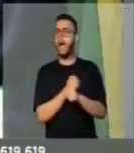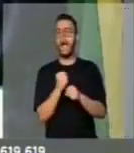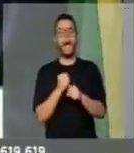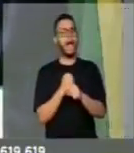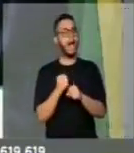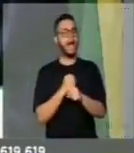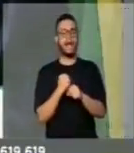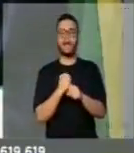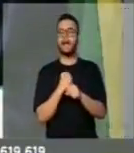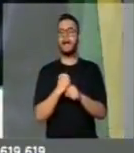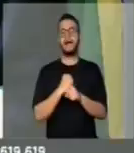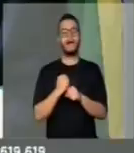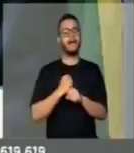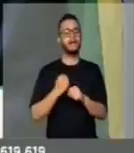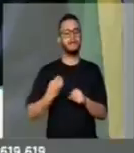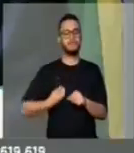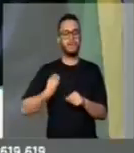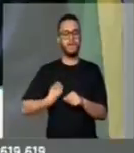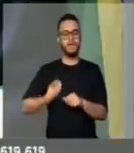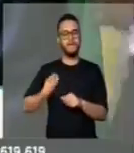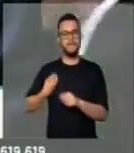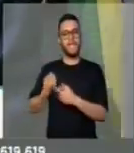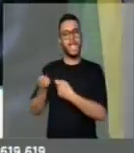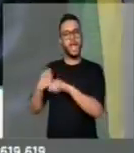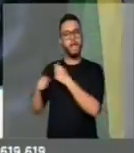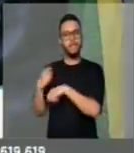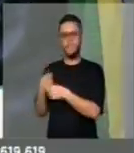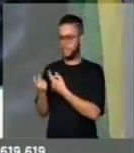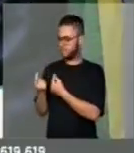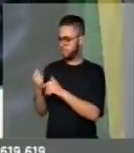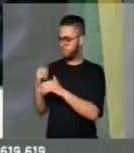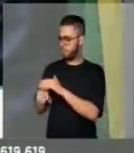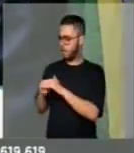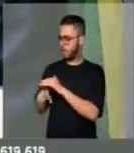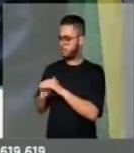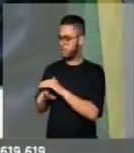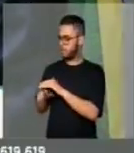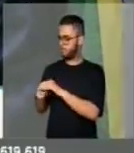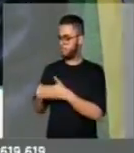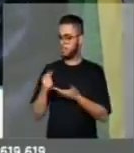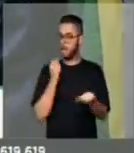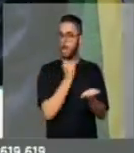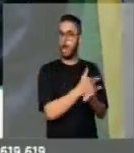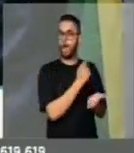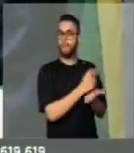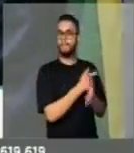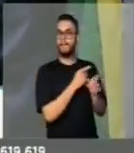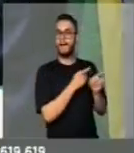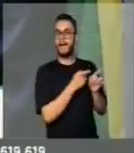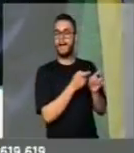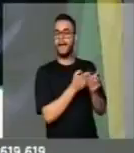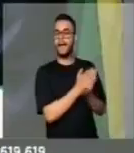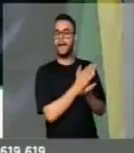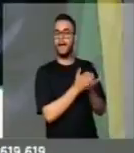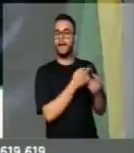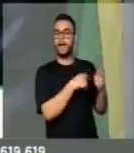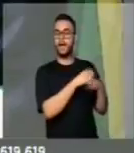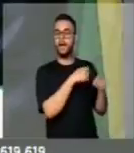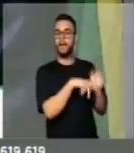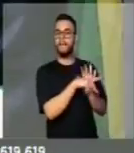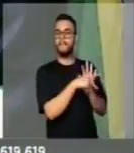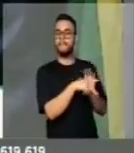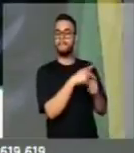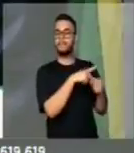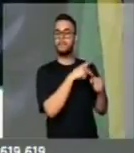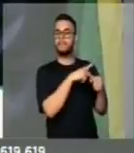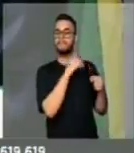vida pegaram as suas economias e compraram em ações da Petrobras para